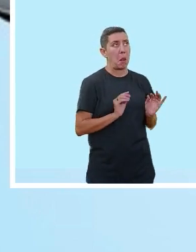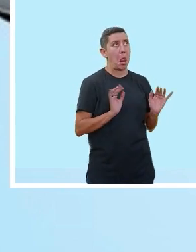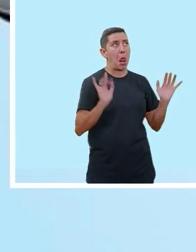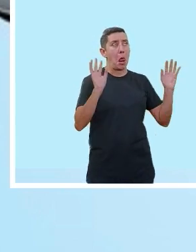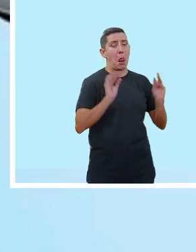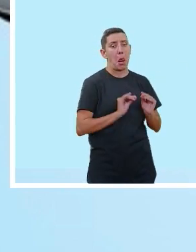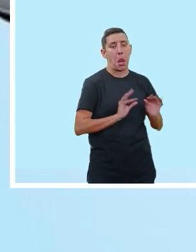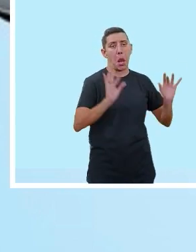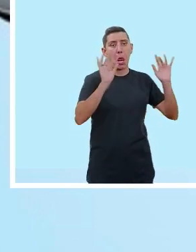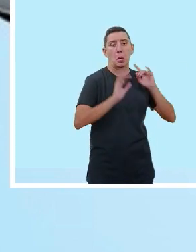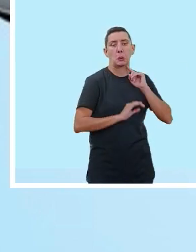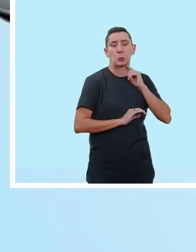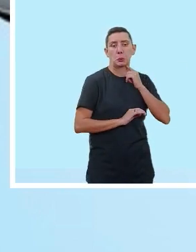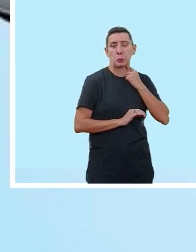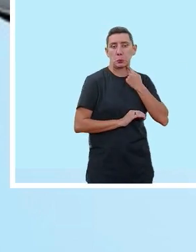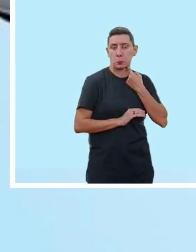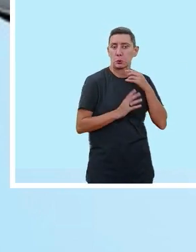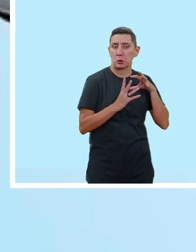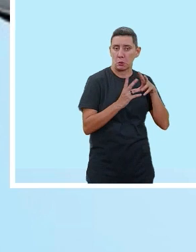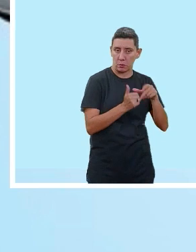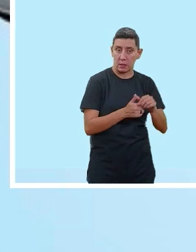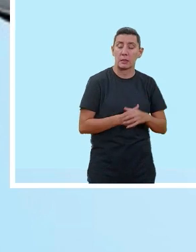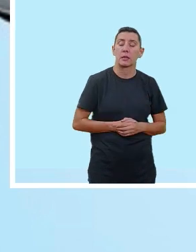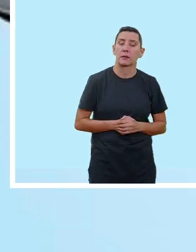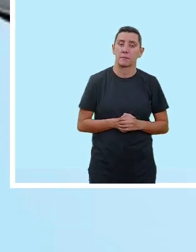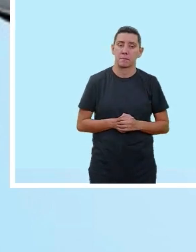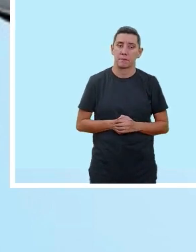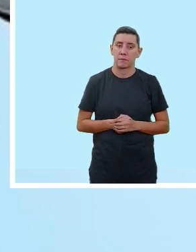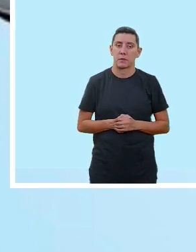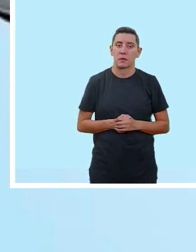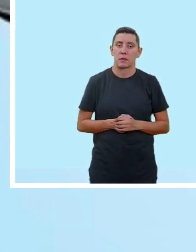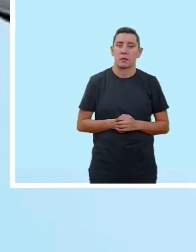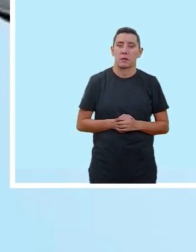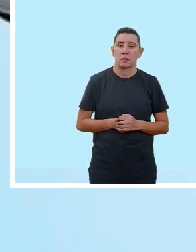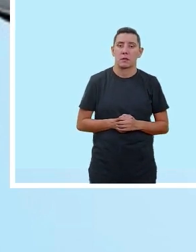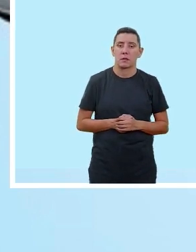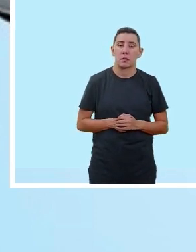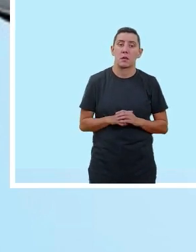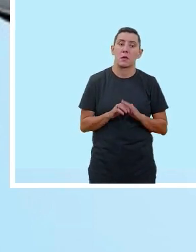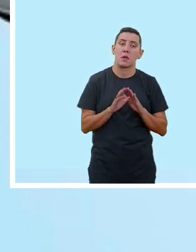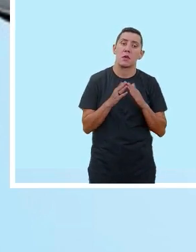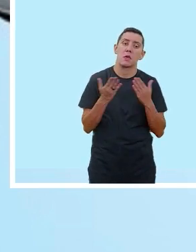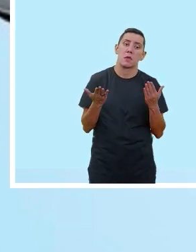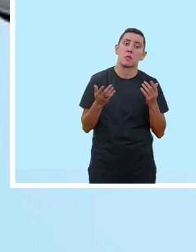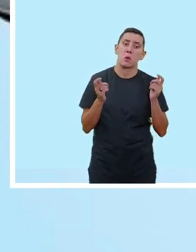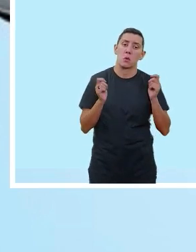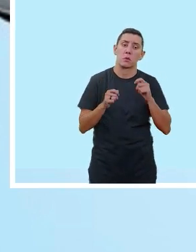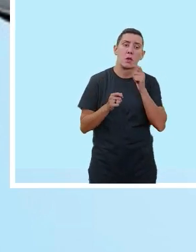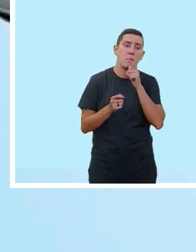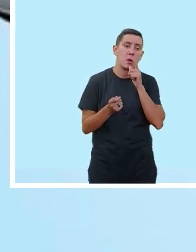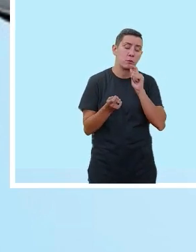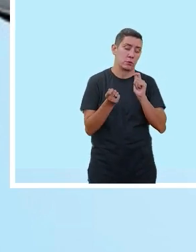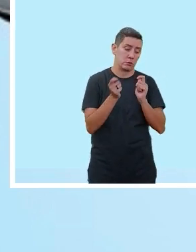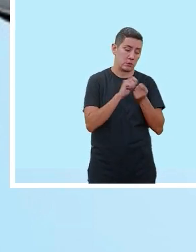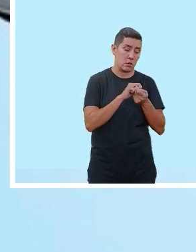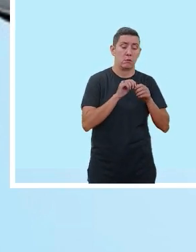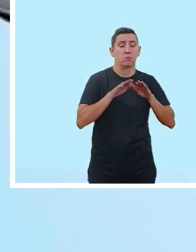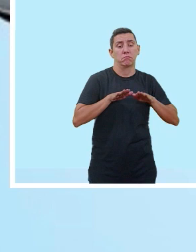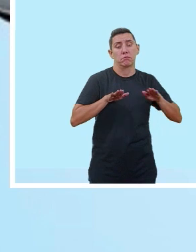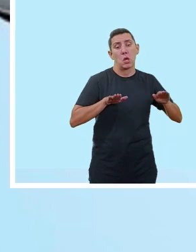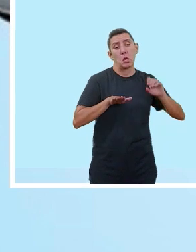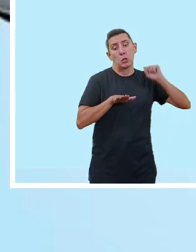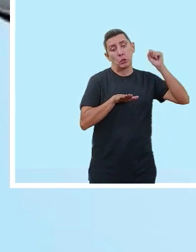emissão direta na atmosfera. Então, é possível se trabalhar com energia solar ou outras formas de energia híbrida na ponta